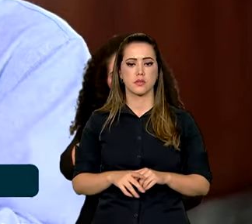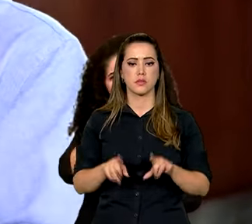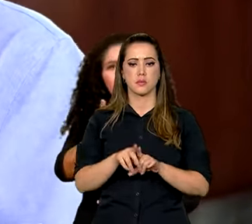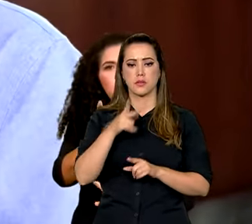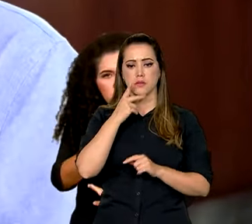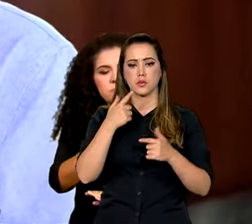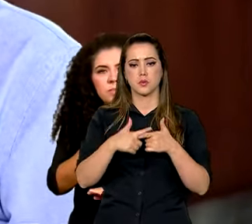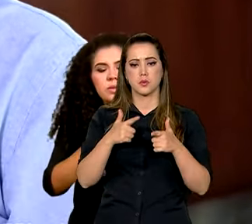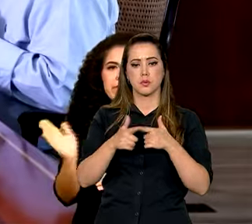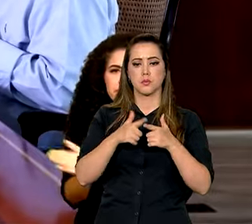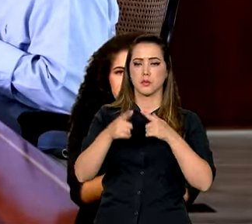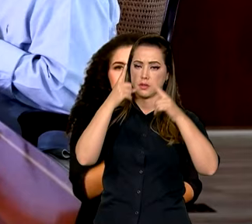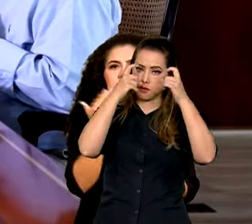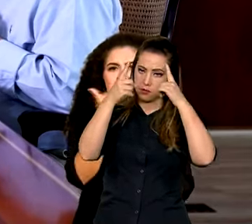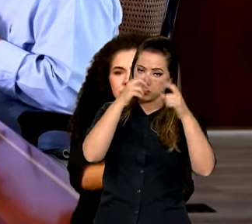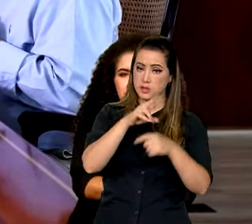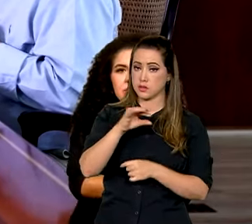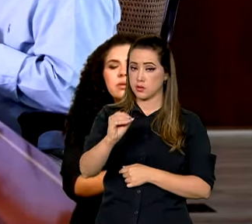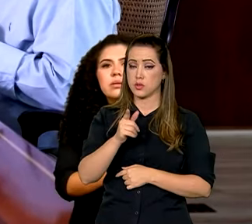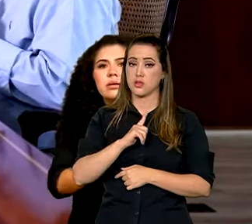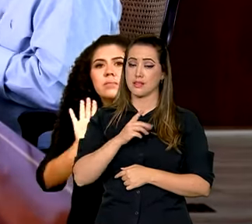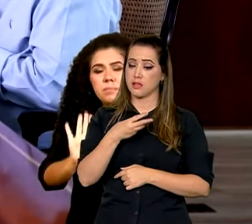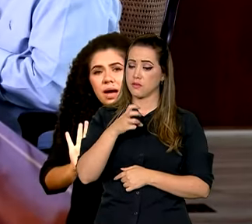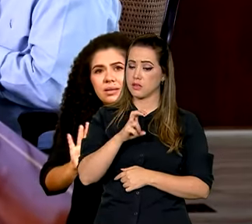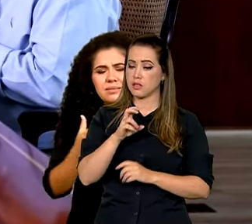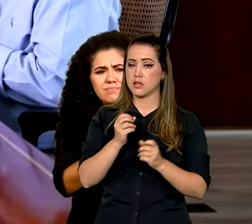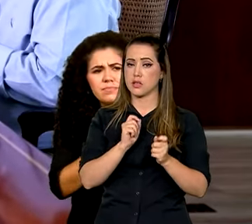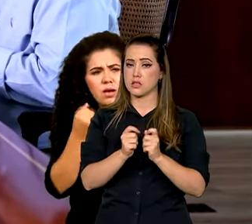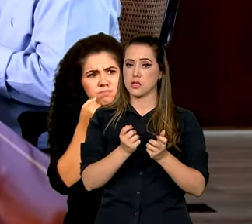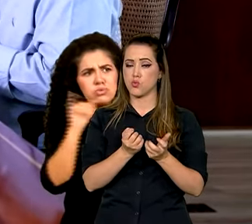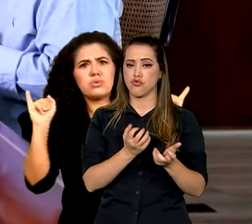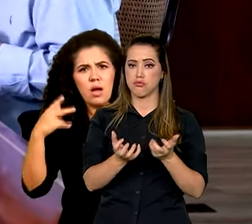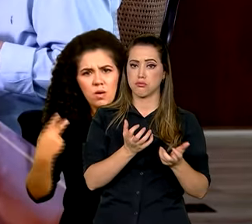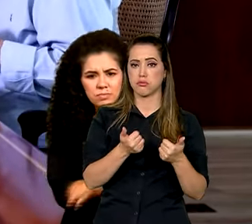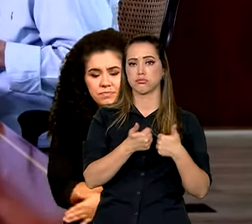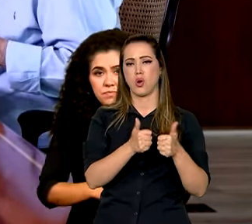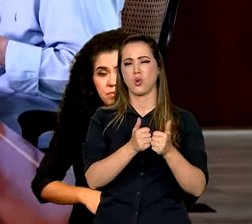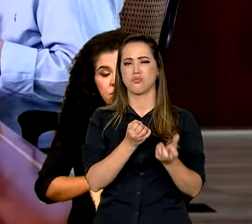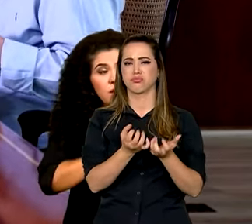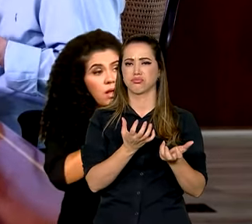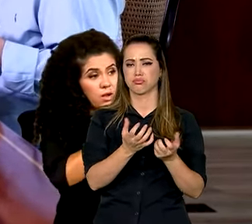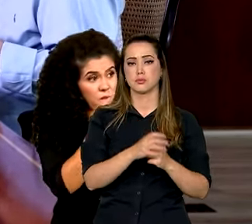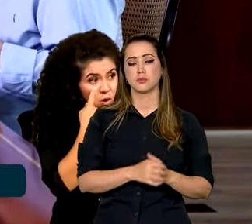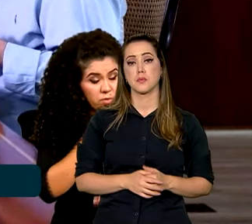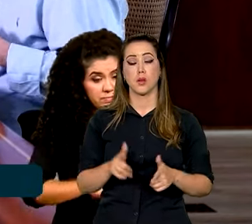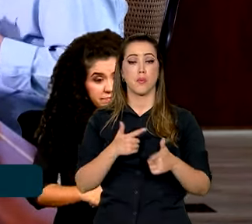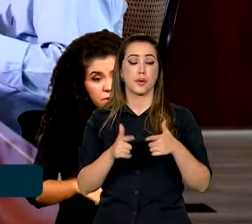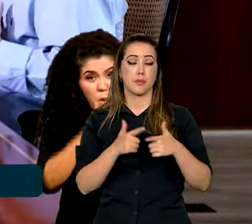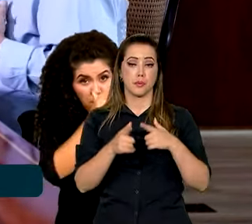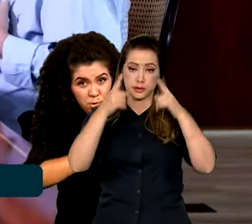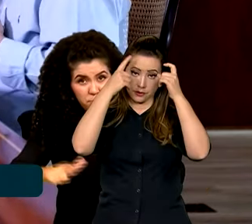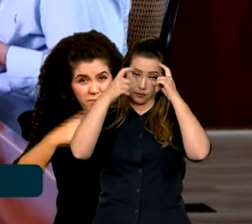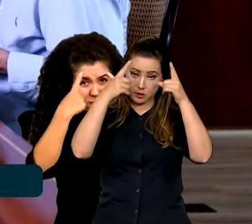violência no Rio de Janeiro que só ontem teve 35 ônibus incendiados o problema da violência no Rio de Janeiro